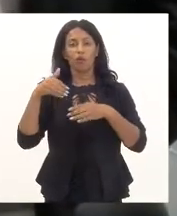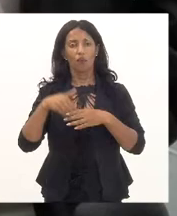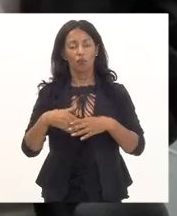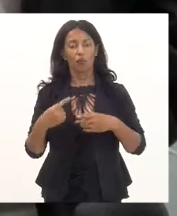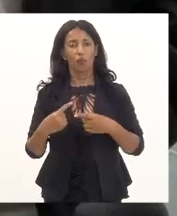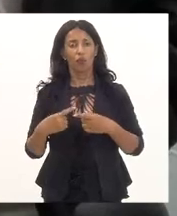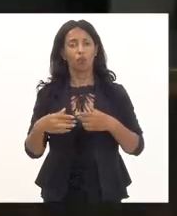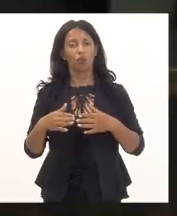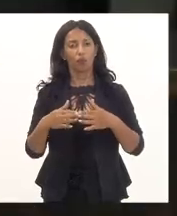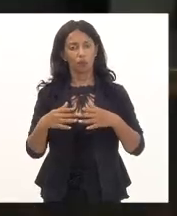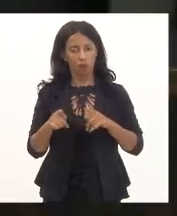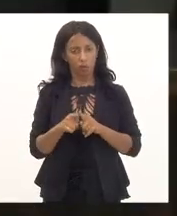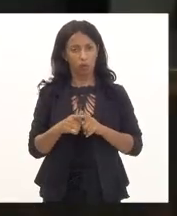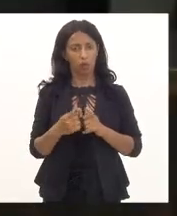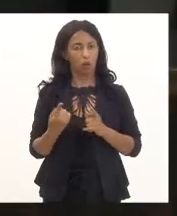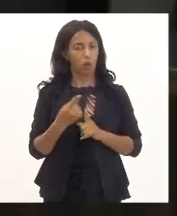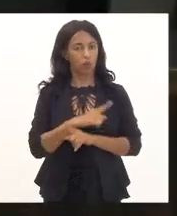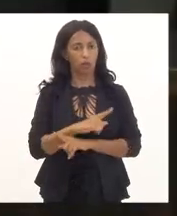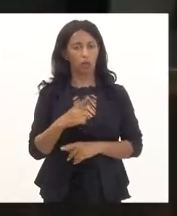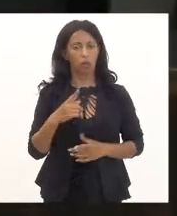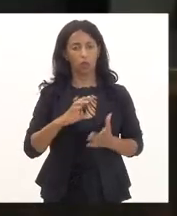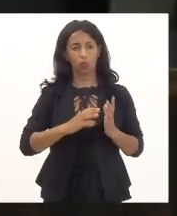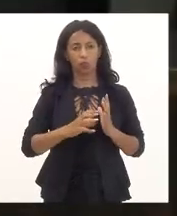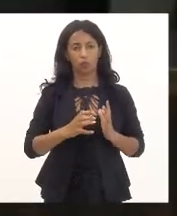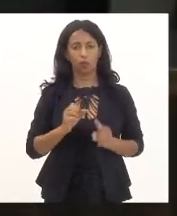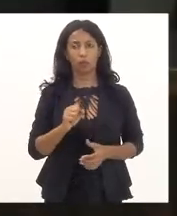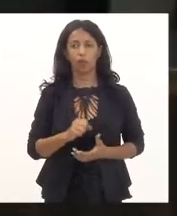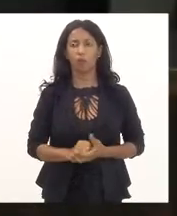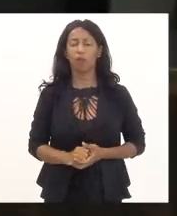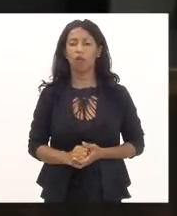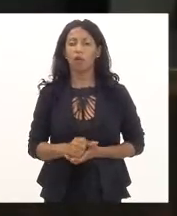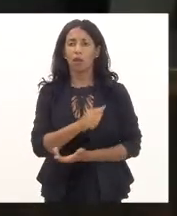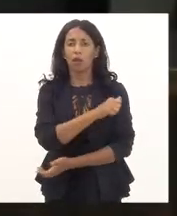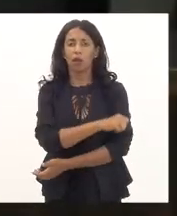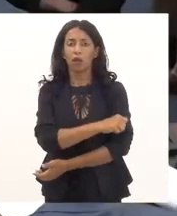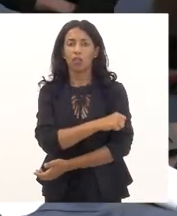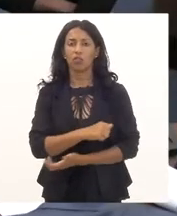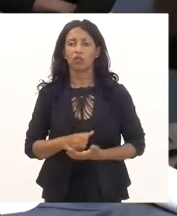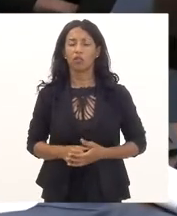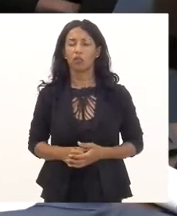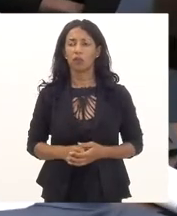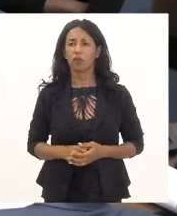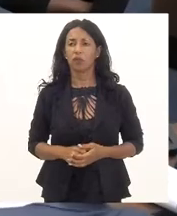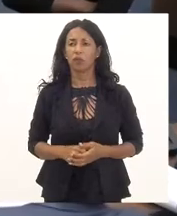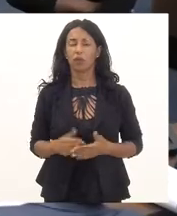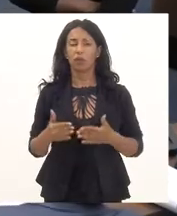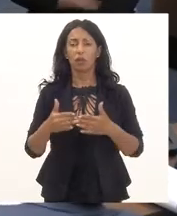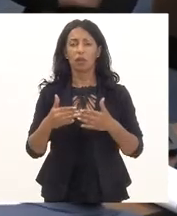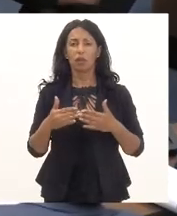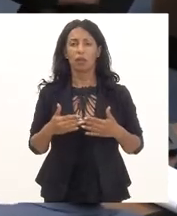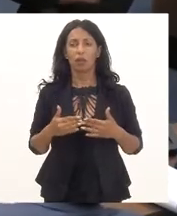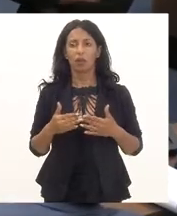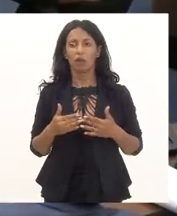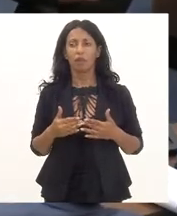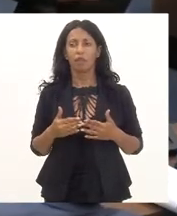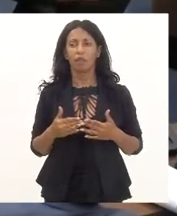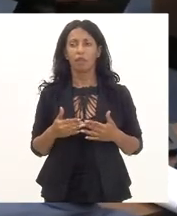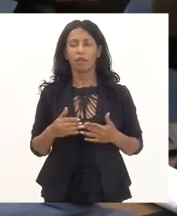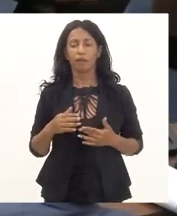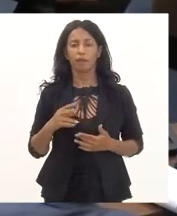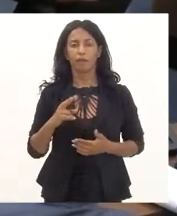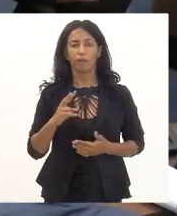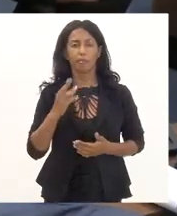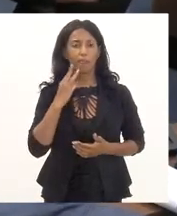do PSOL. Contrário do PSOL. Contrário, deputado enfermeira Rejane e... Abstenção, Valdeque Carneiro. E abstenção